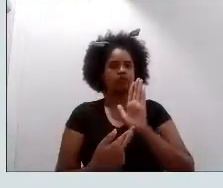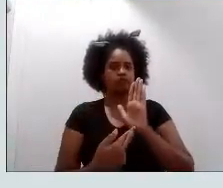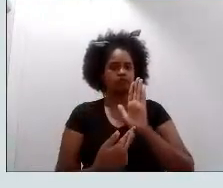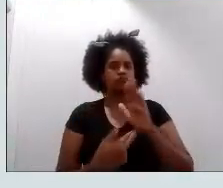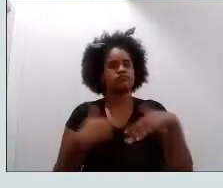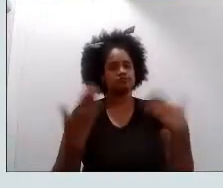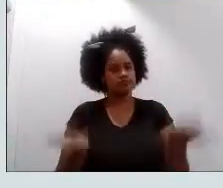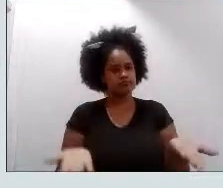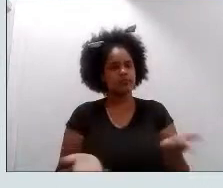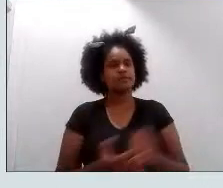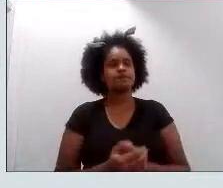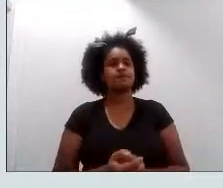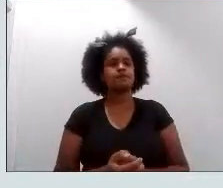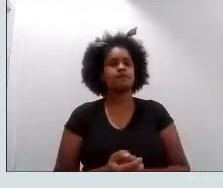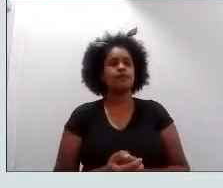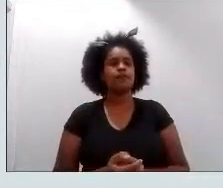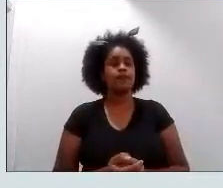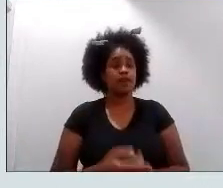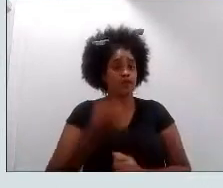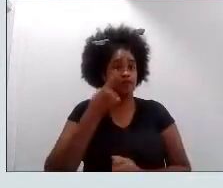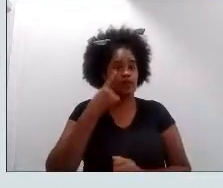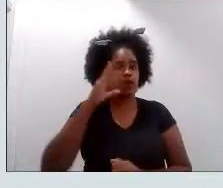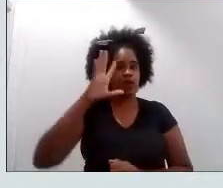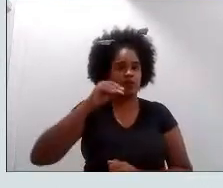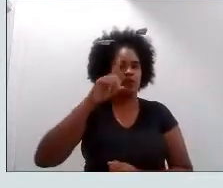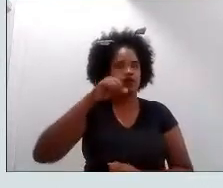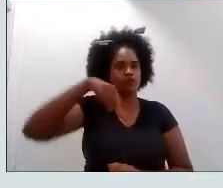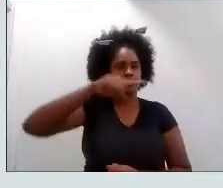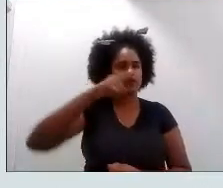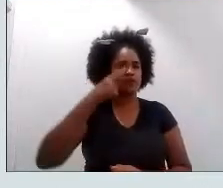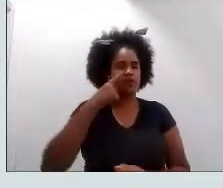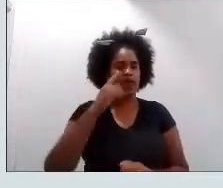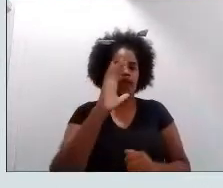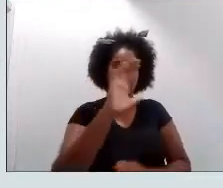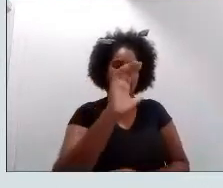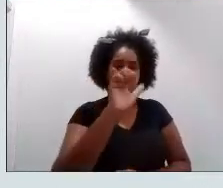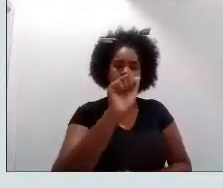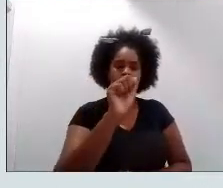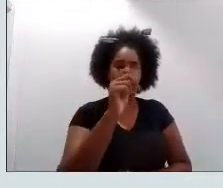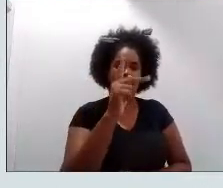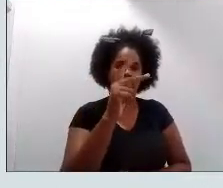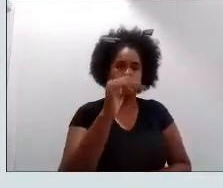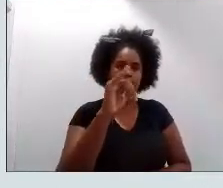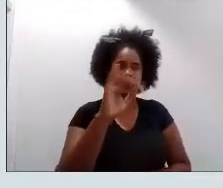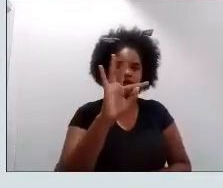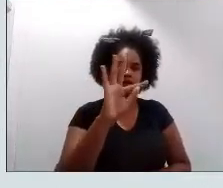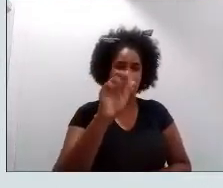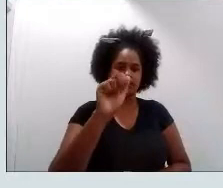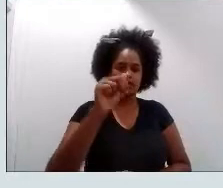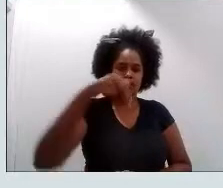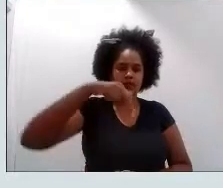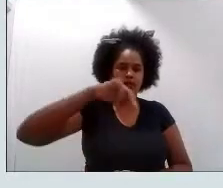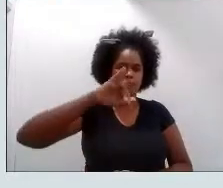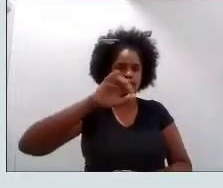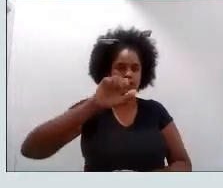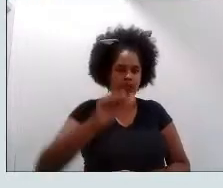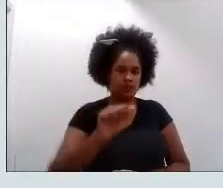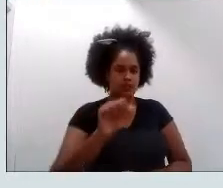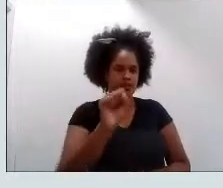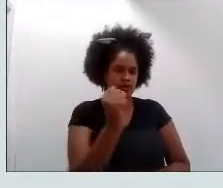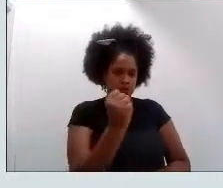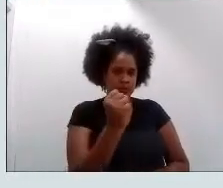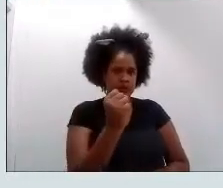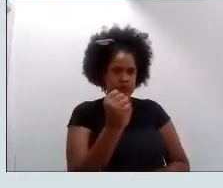só uma foto para vocês verem as capitanias hereditárias, né, nesse sistema de capitania hereditária que eu falei,